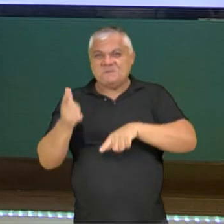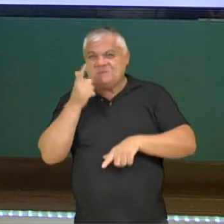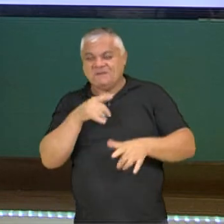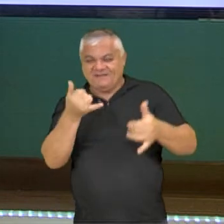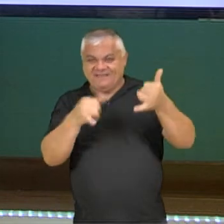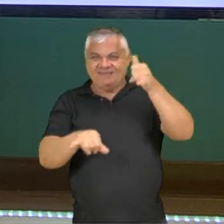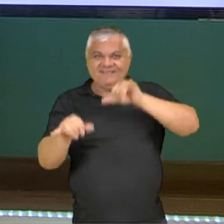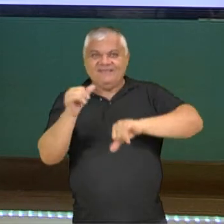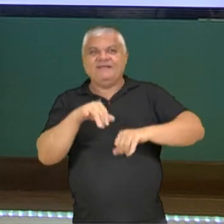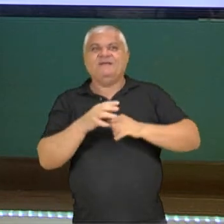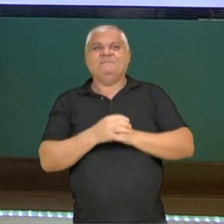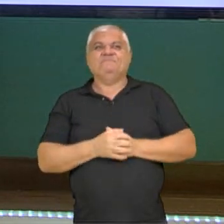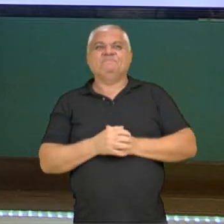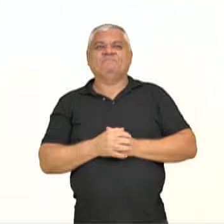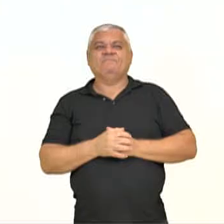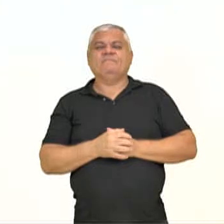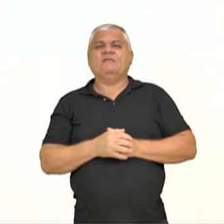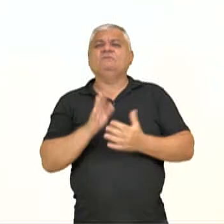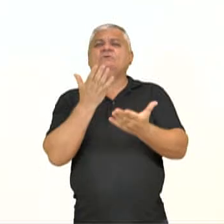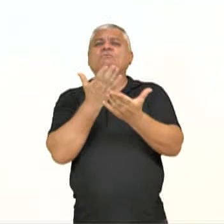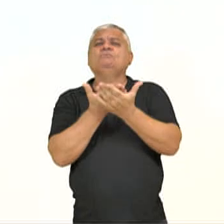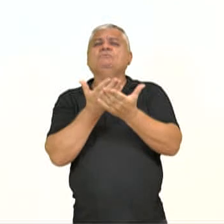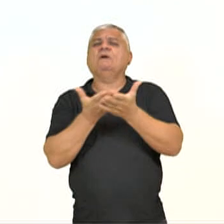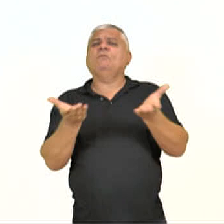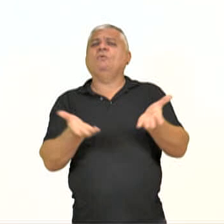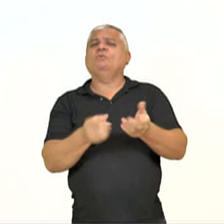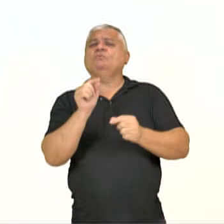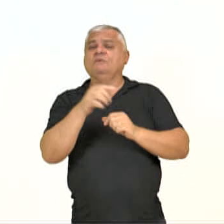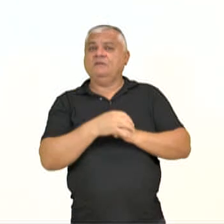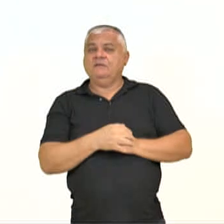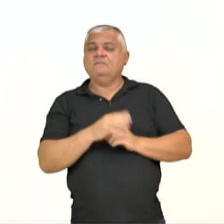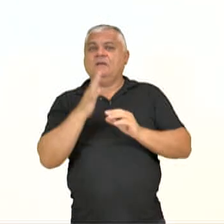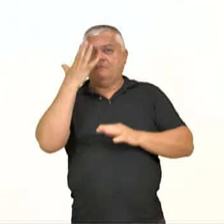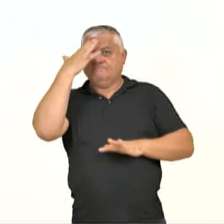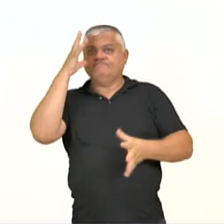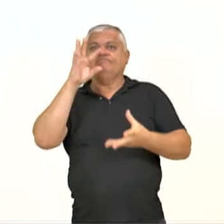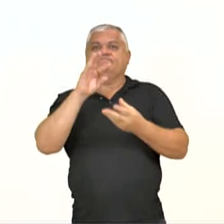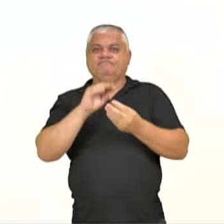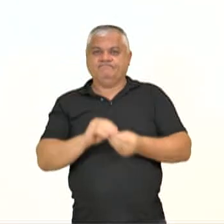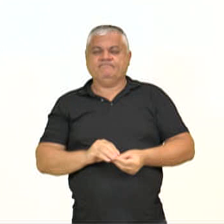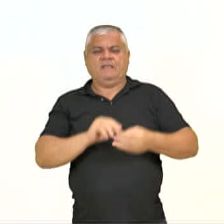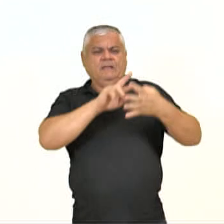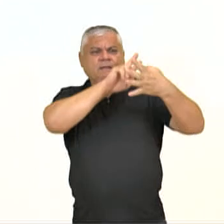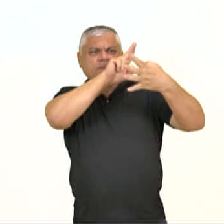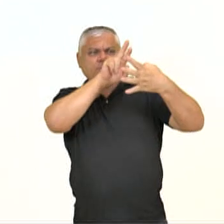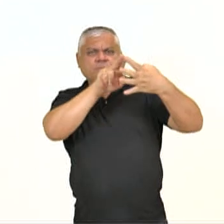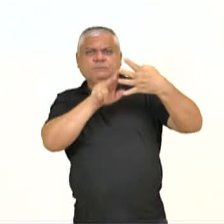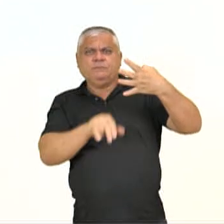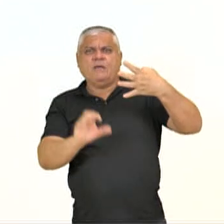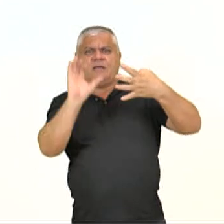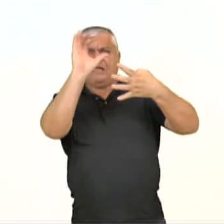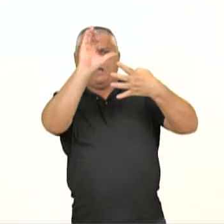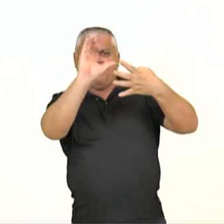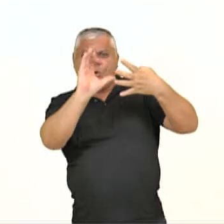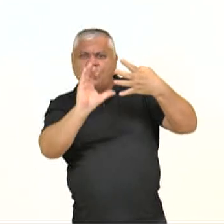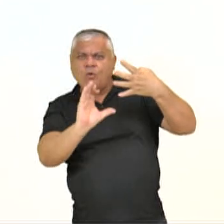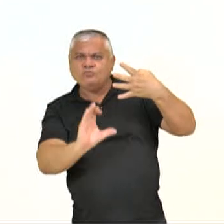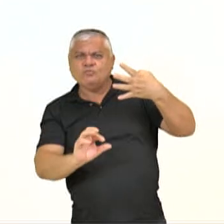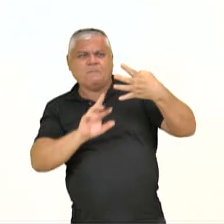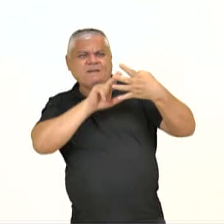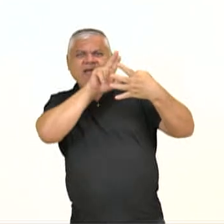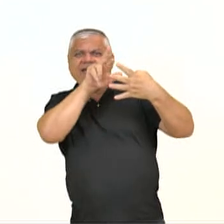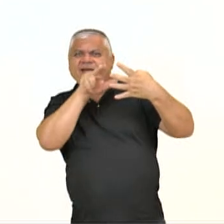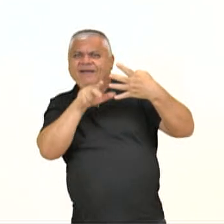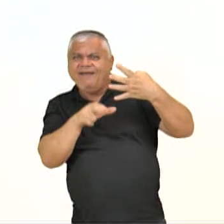química orgânica. O que estudamos nessa aula? Nós compreendemos as diversas formas de representações